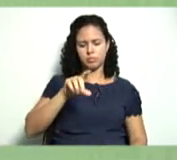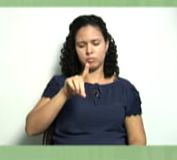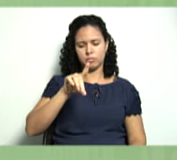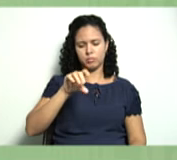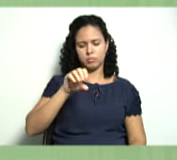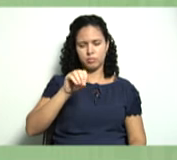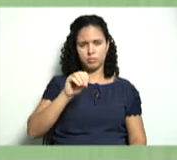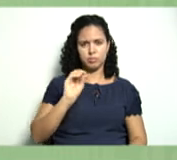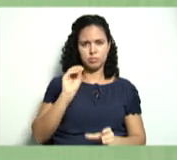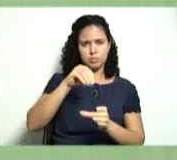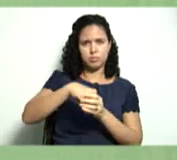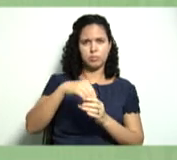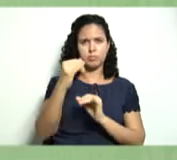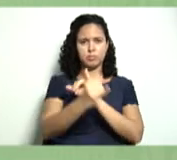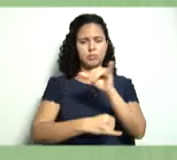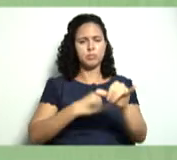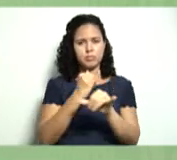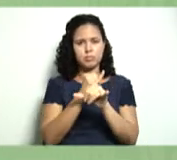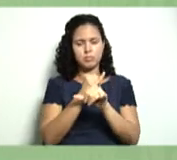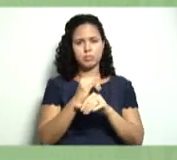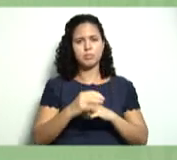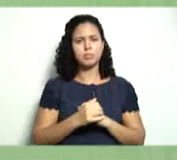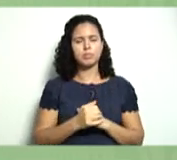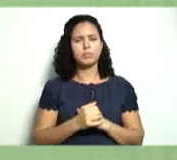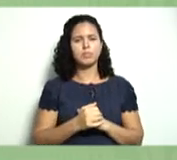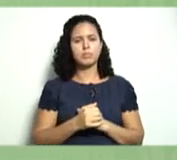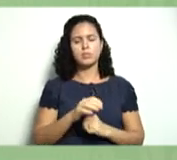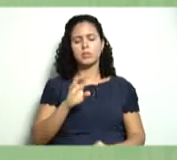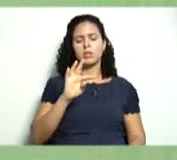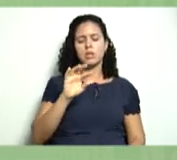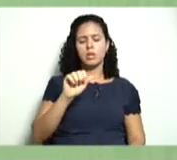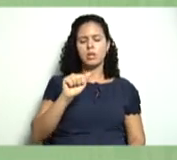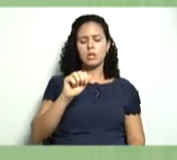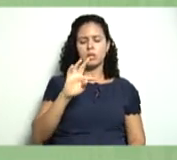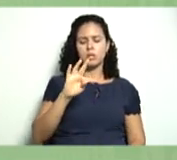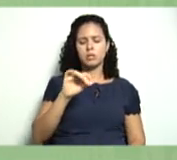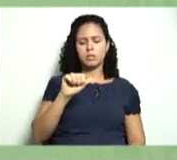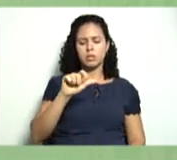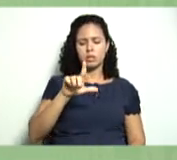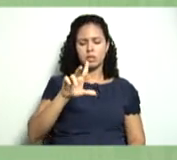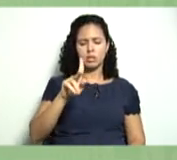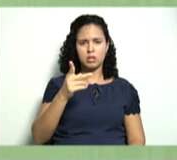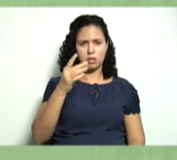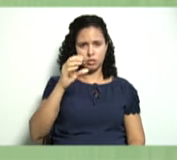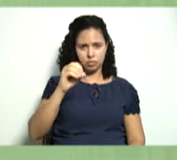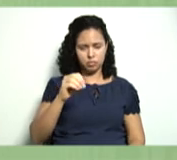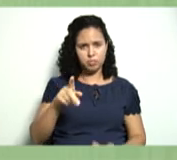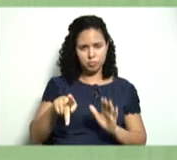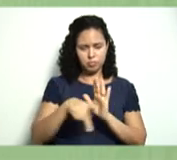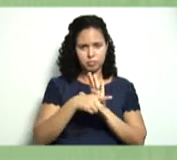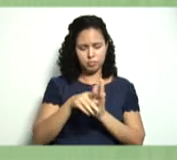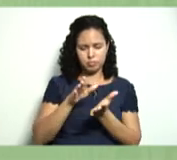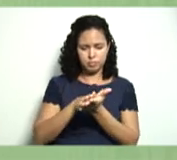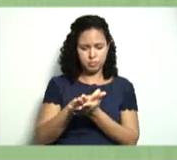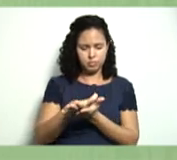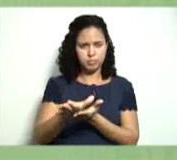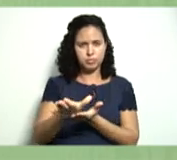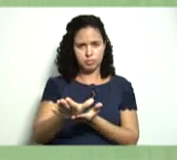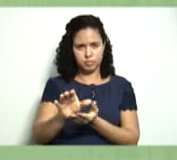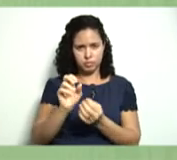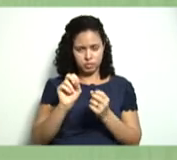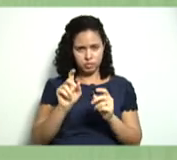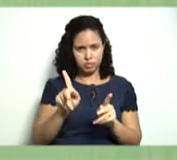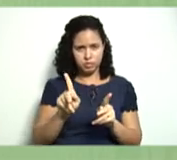início da nossa aula e qual a tecla de atalho utilizado para imprimir essa daí foi moleza e depois que a gente passou pra